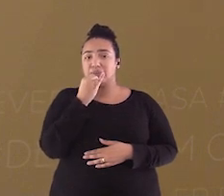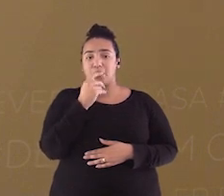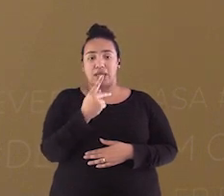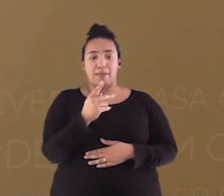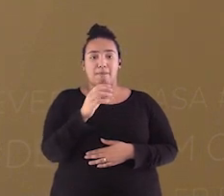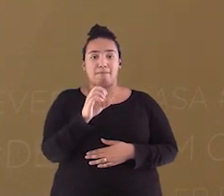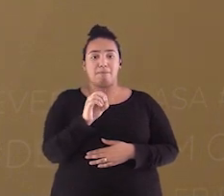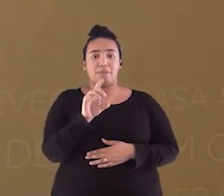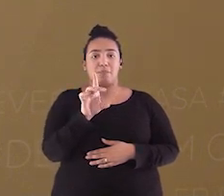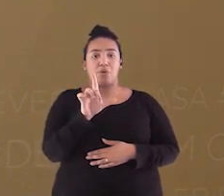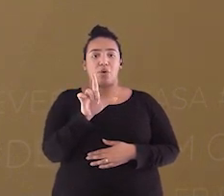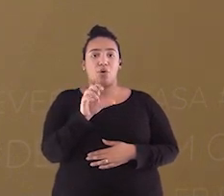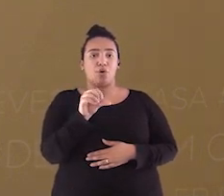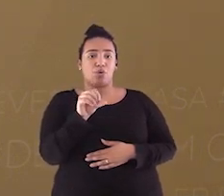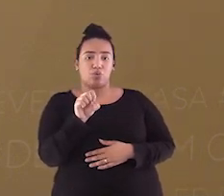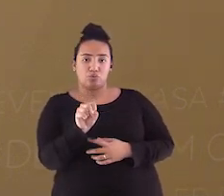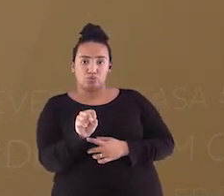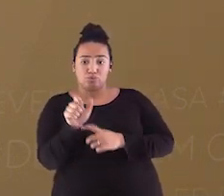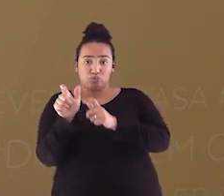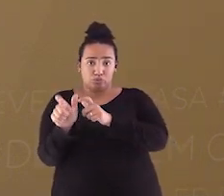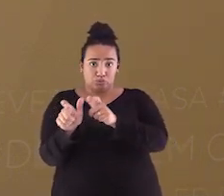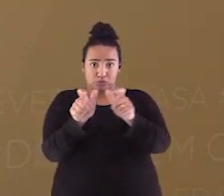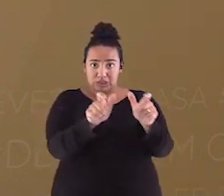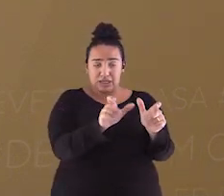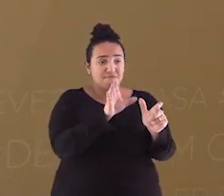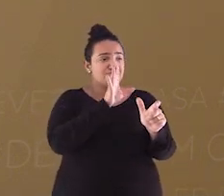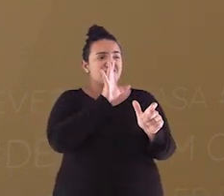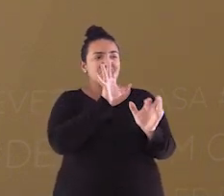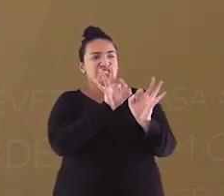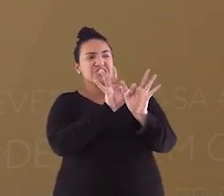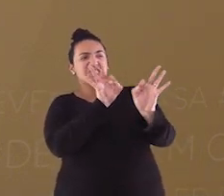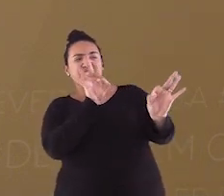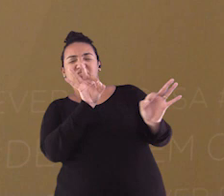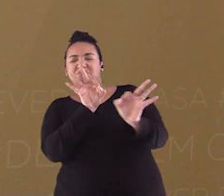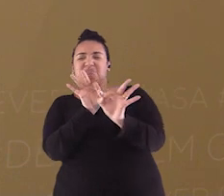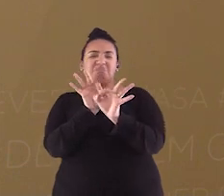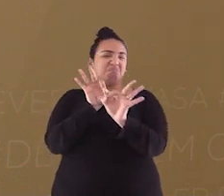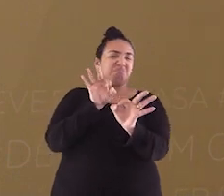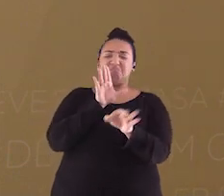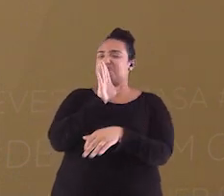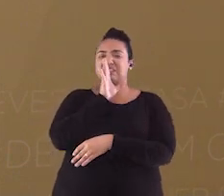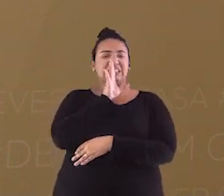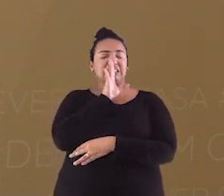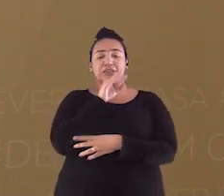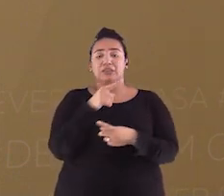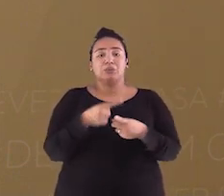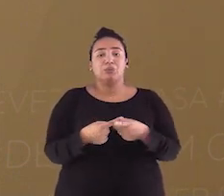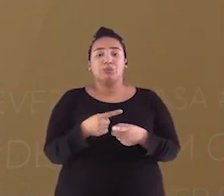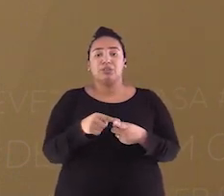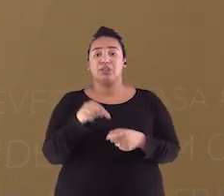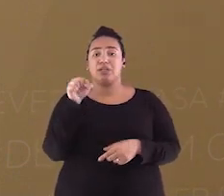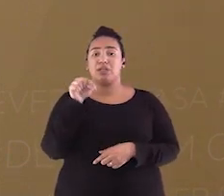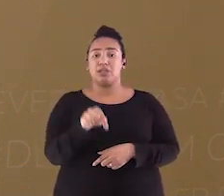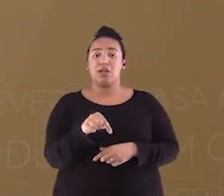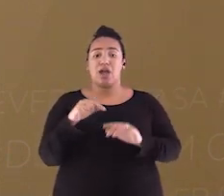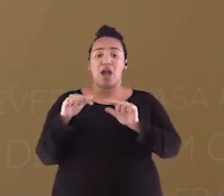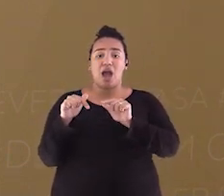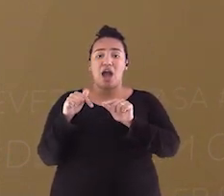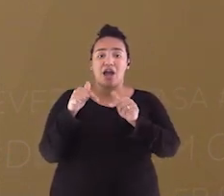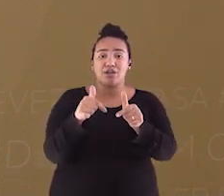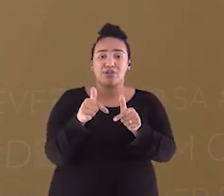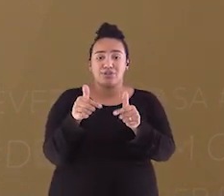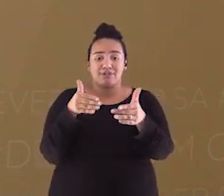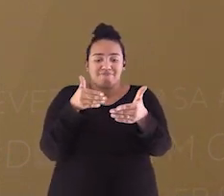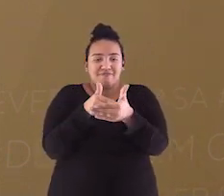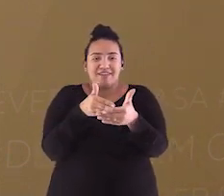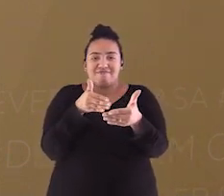conheciam outros lugares e outros territórios distantes, pois tinham suas práticas que eram reduzidas ao território que